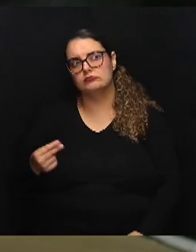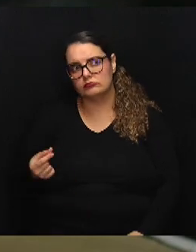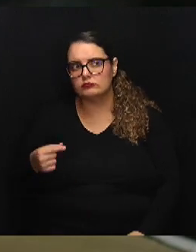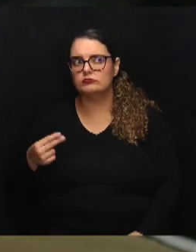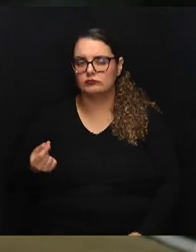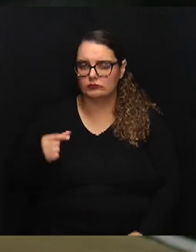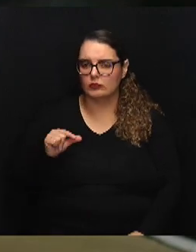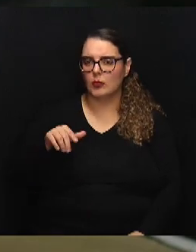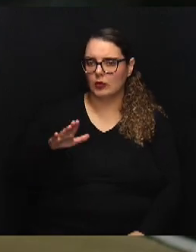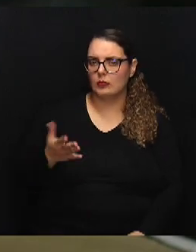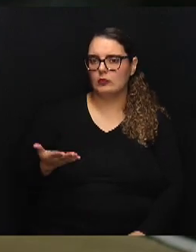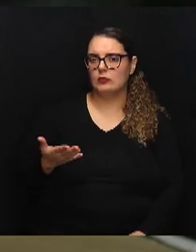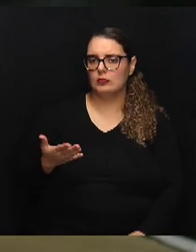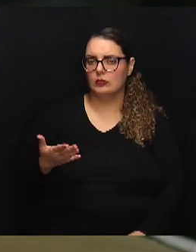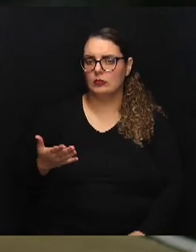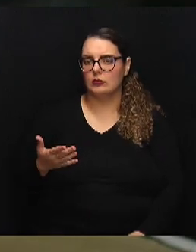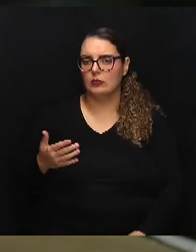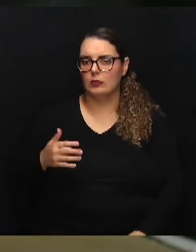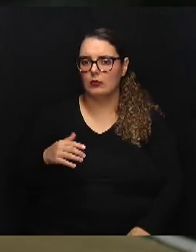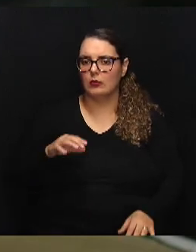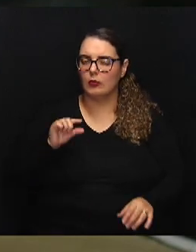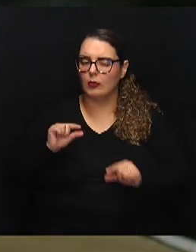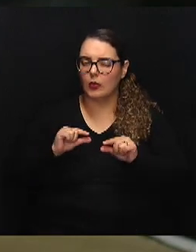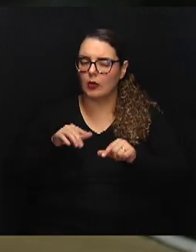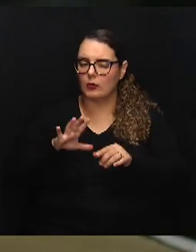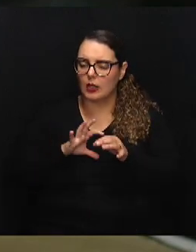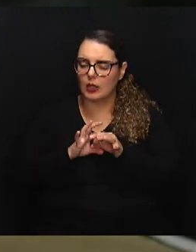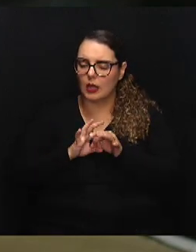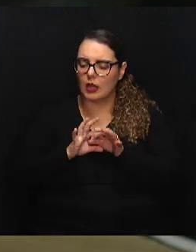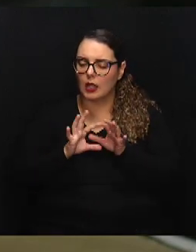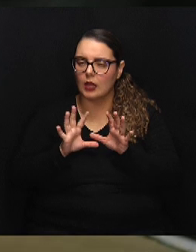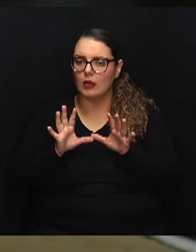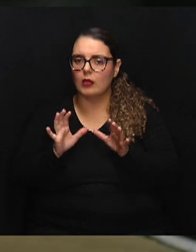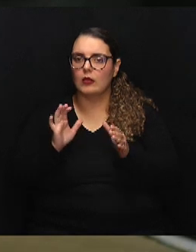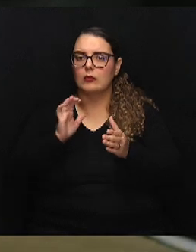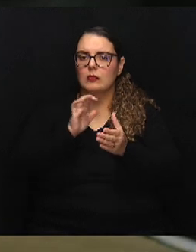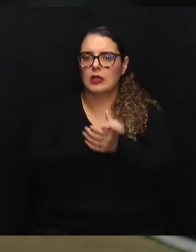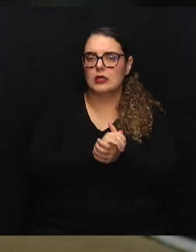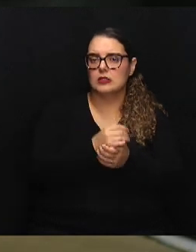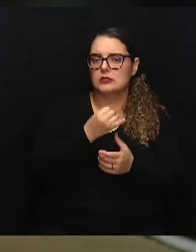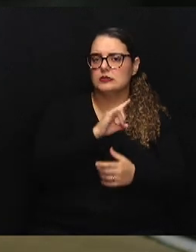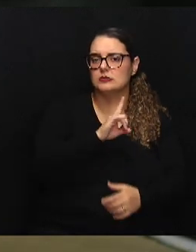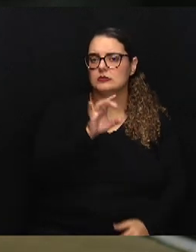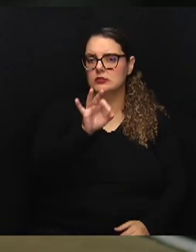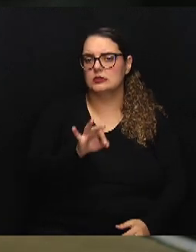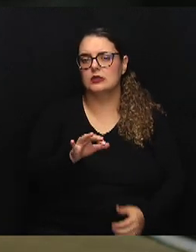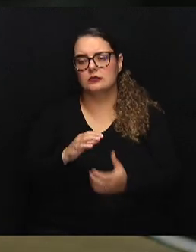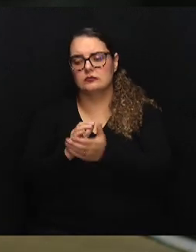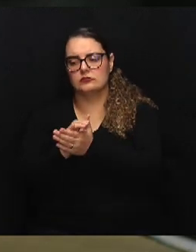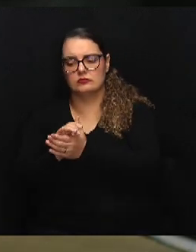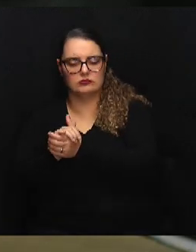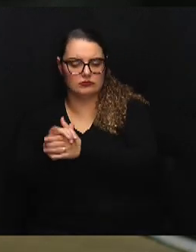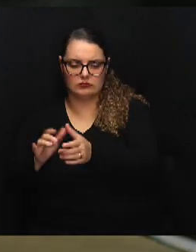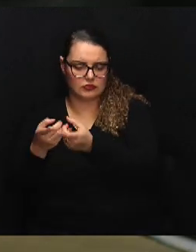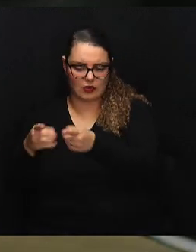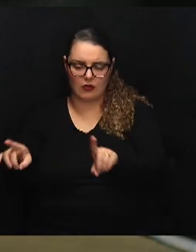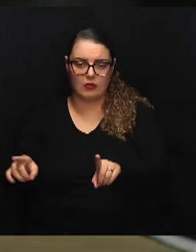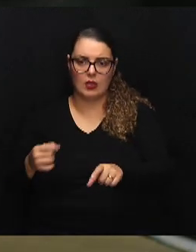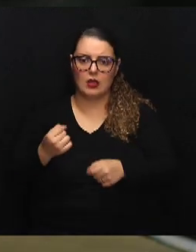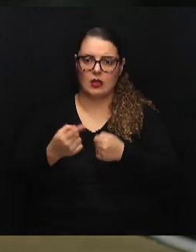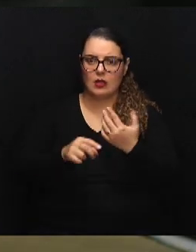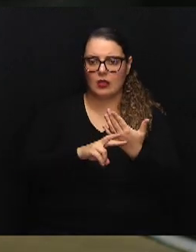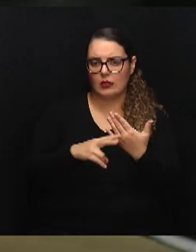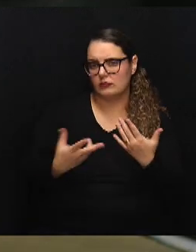mas um pouco mais livre, né? Tipo assim, não vou casar, mas se não der certo eu vou separar. Ainda sofre algumas